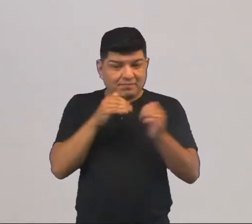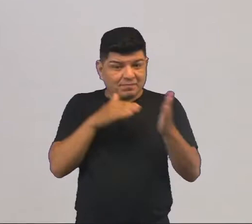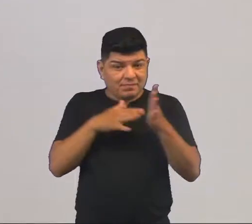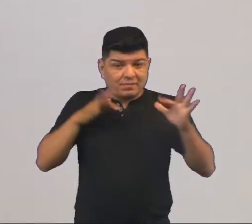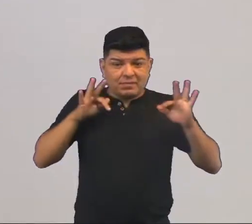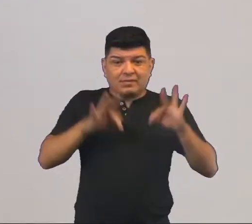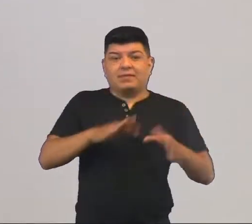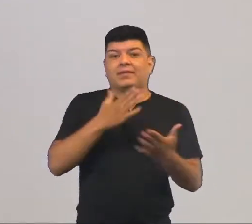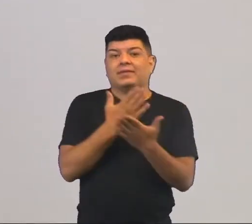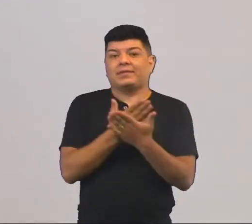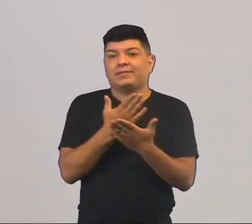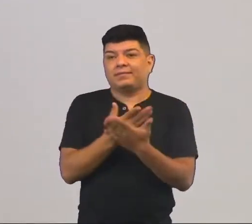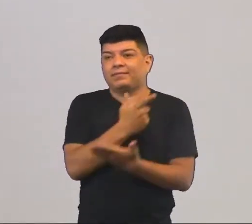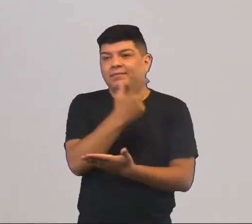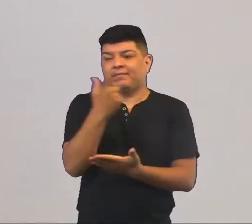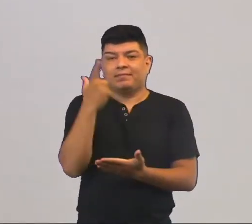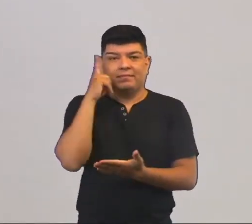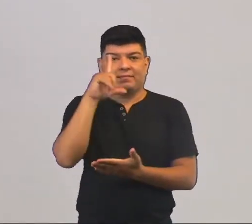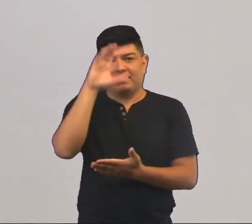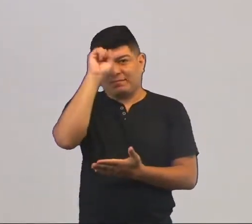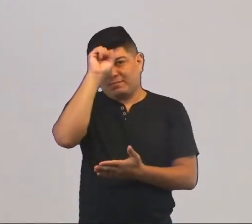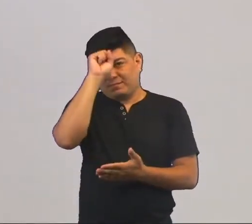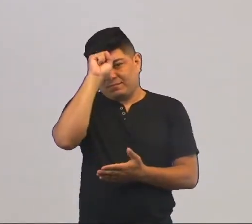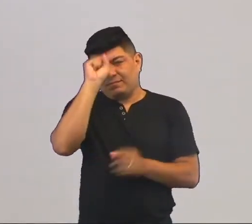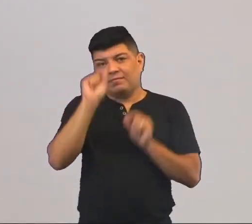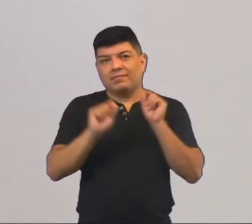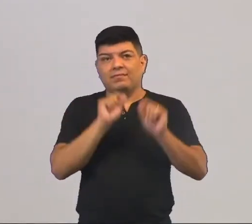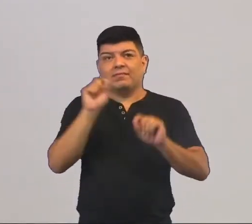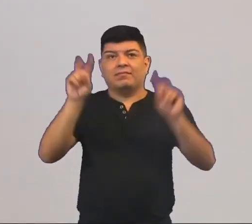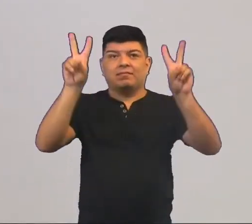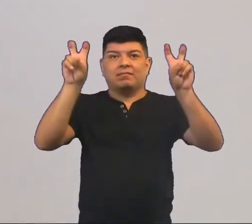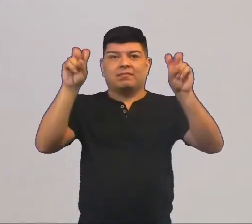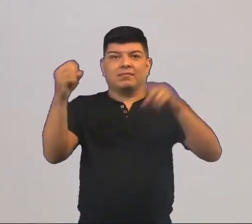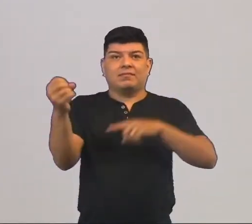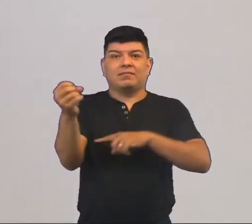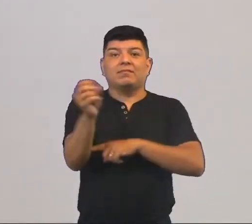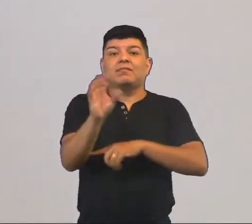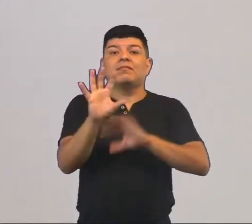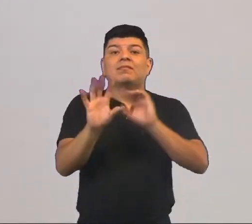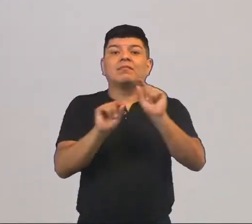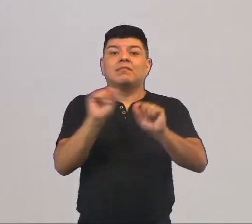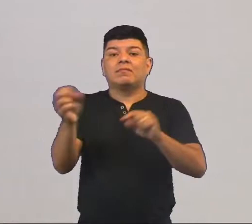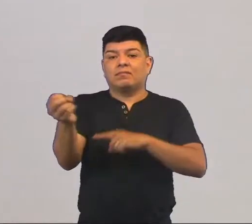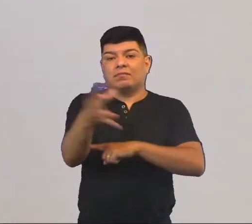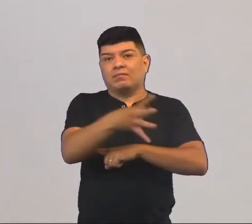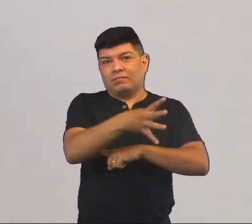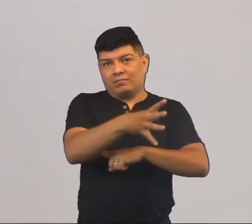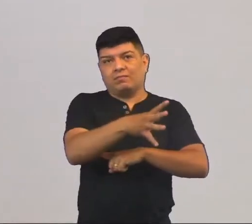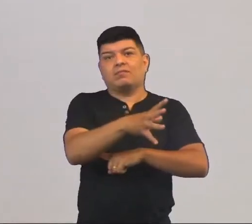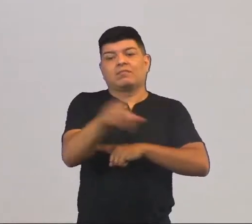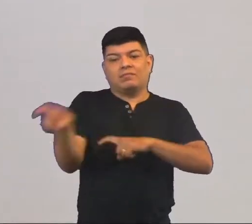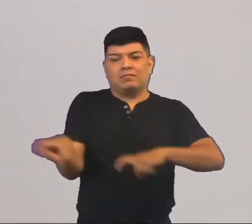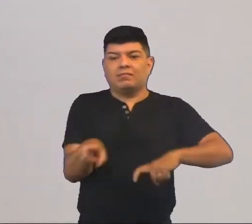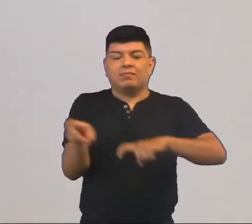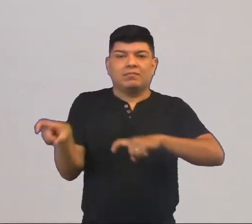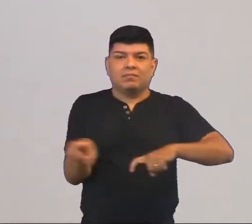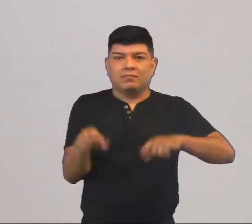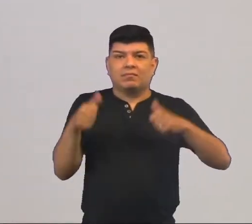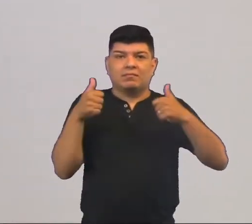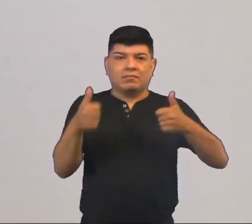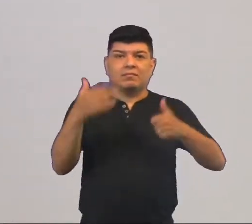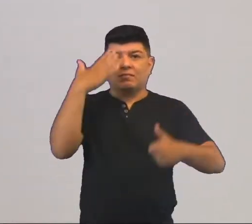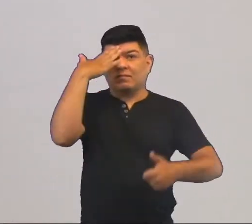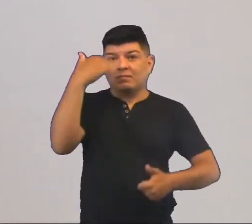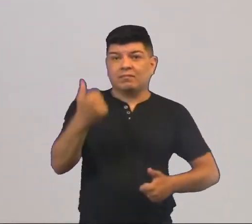conosco até o final da aula, que você vai aprender hoje sobre os efeitos da modernização do campo.